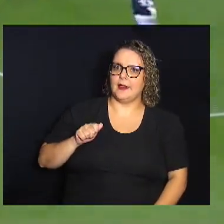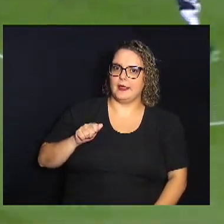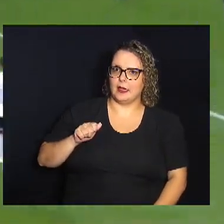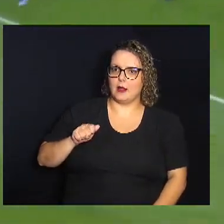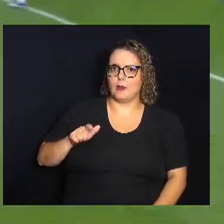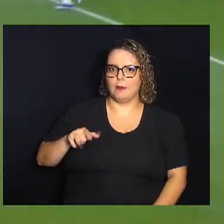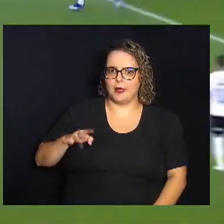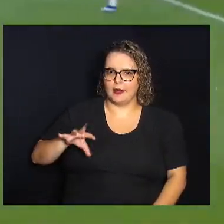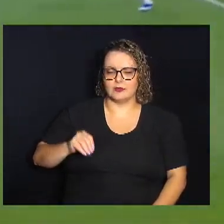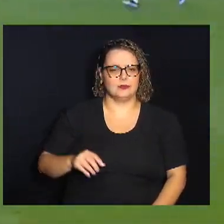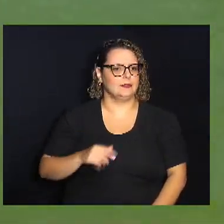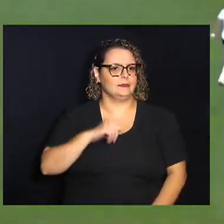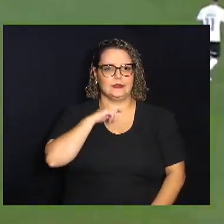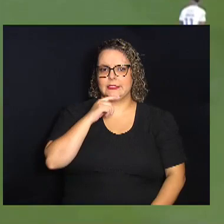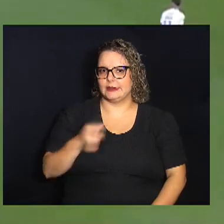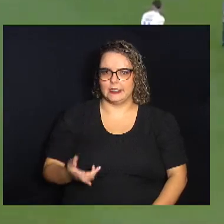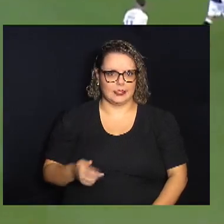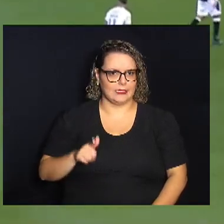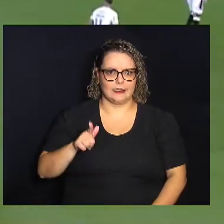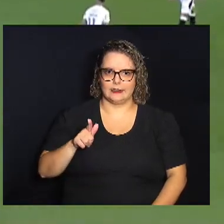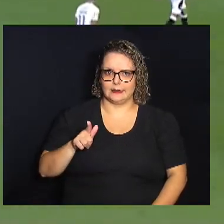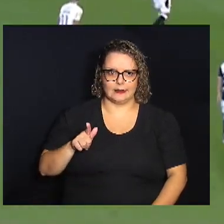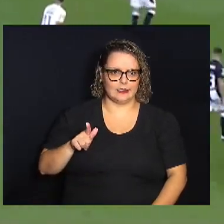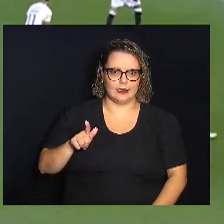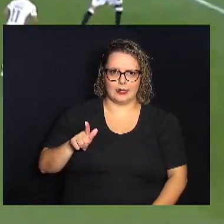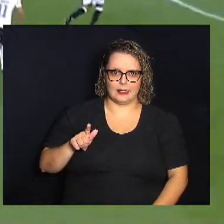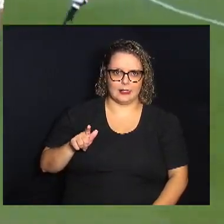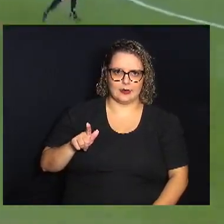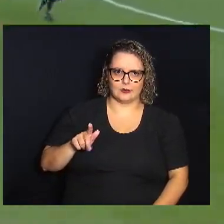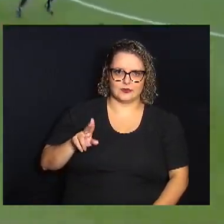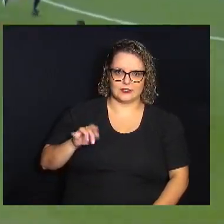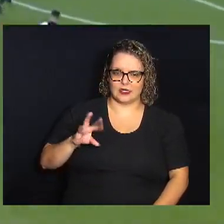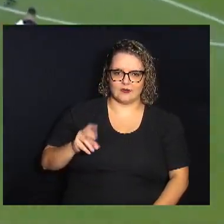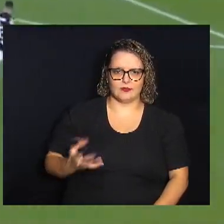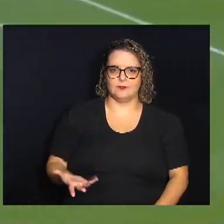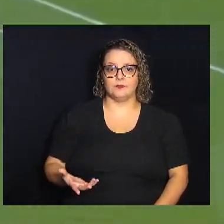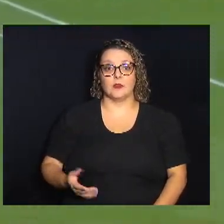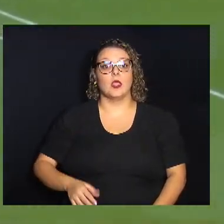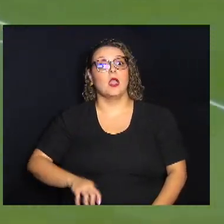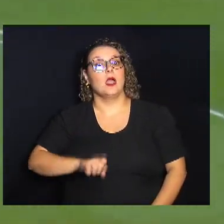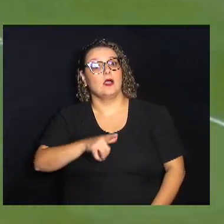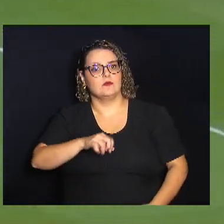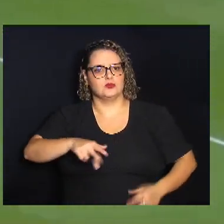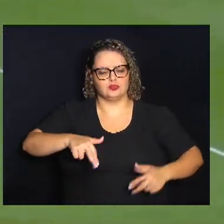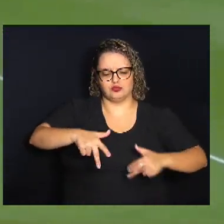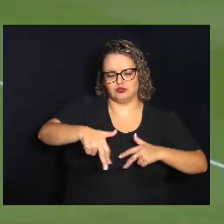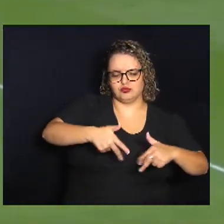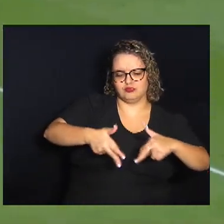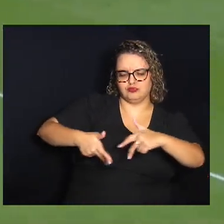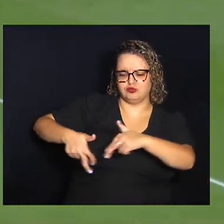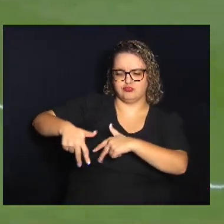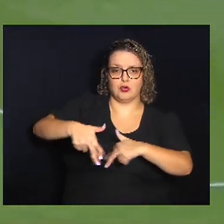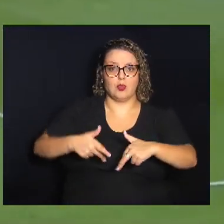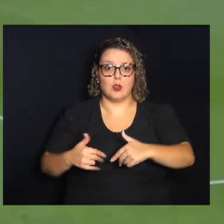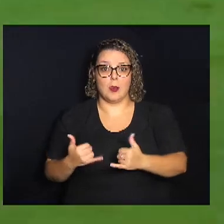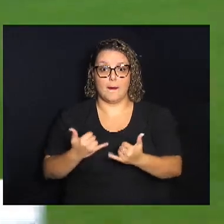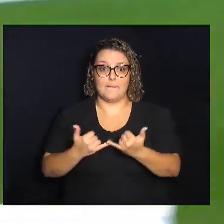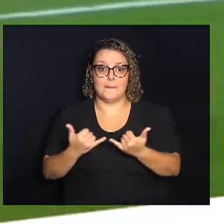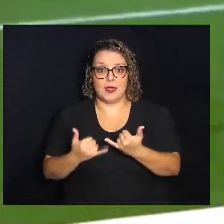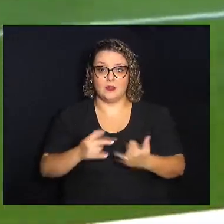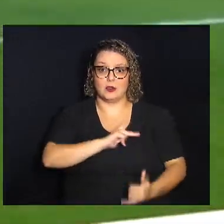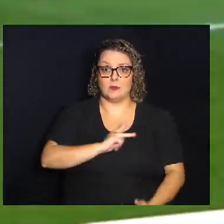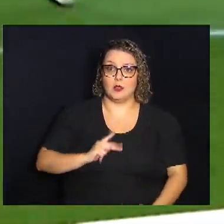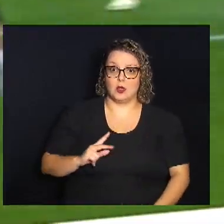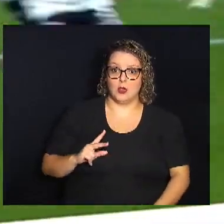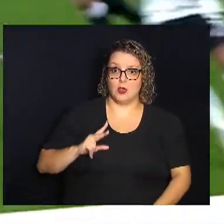Henrique conseguiram aproveitar. Wesley pela esquerda fez fila, driblou meio time da Ponte e bateu